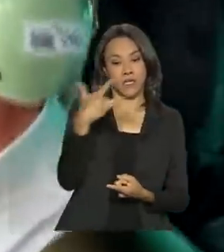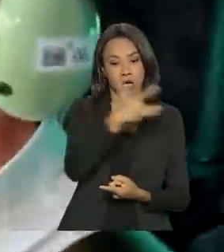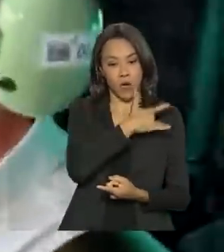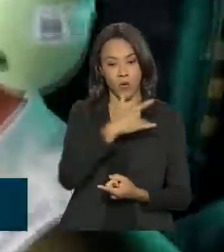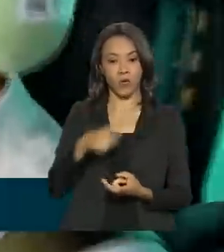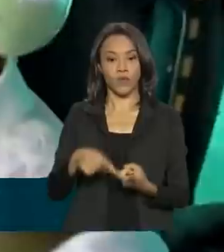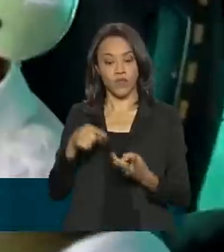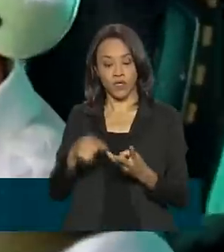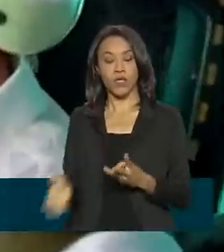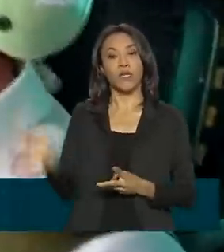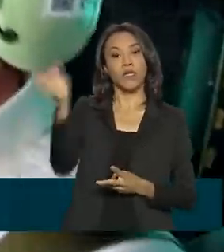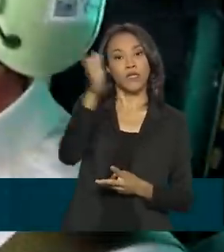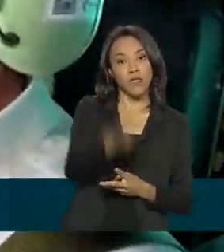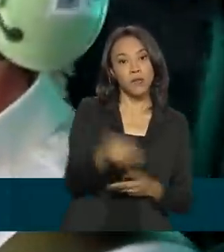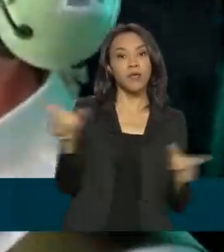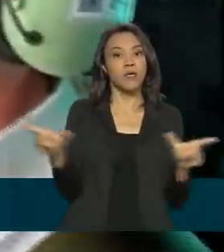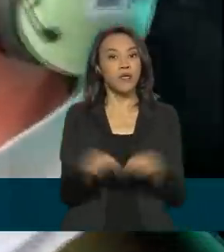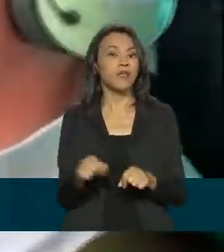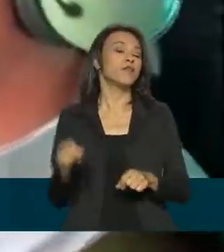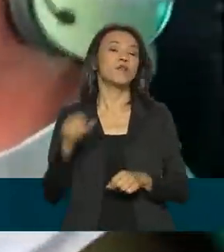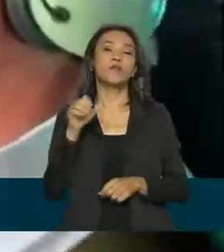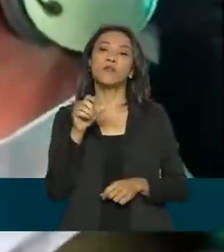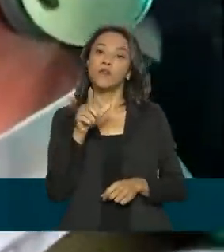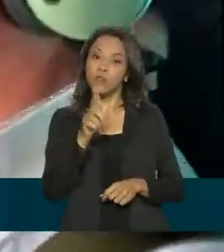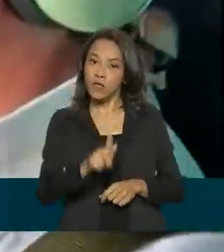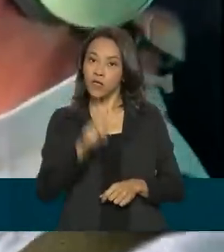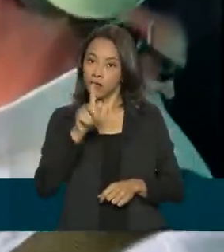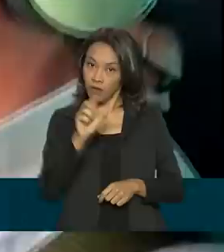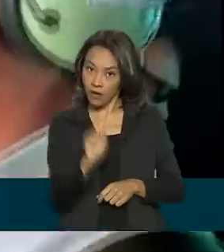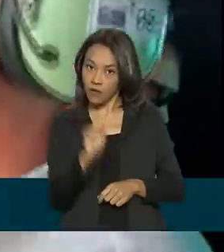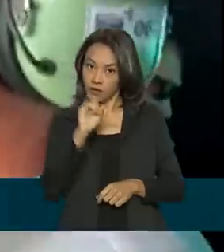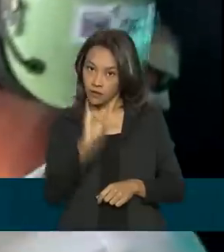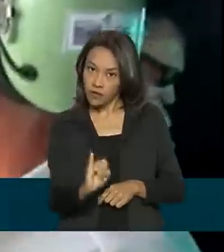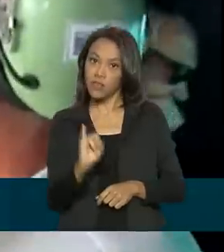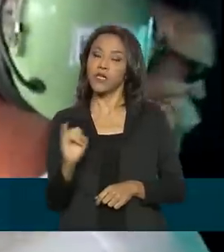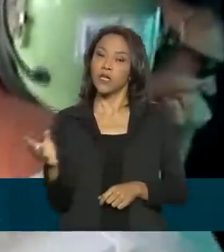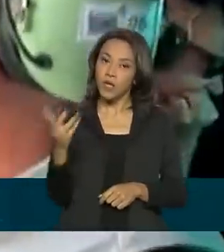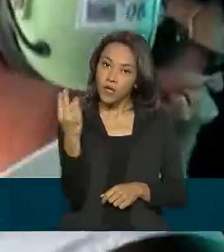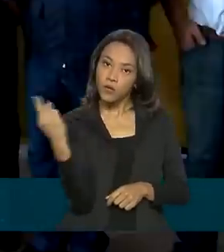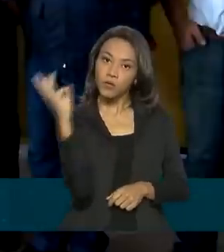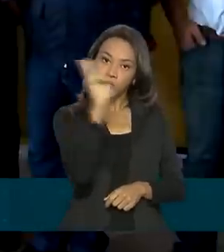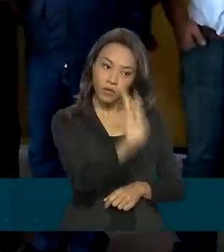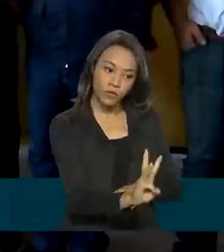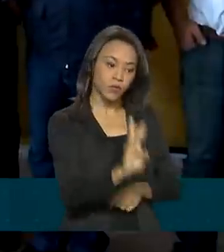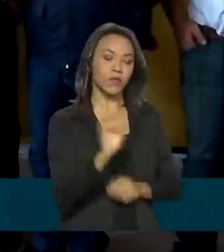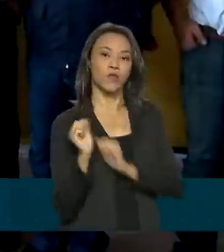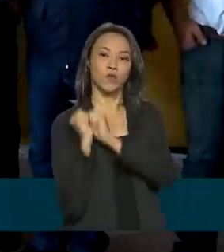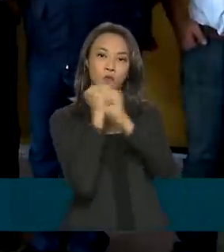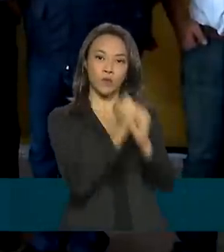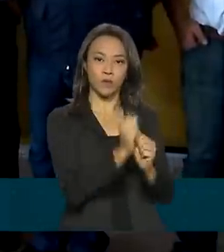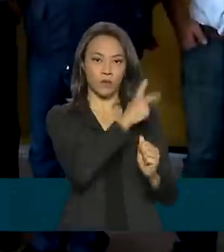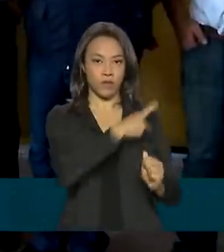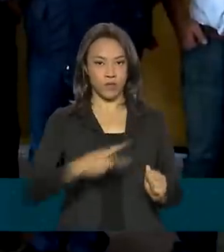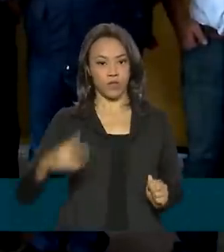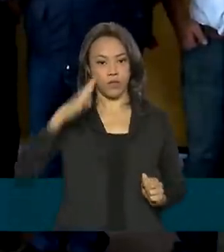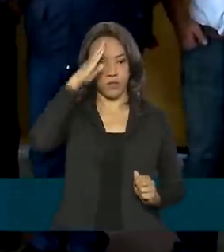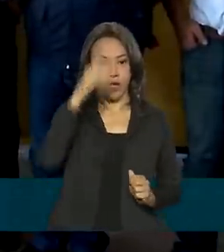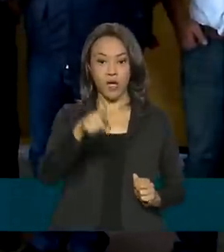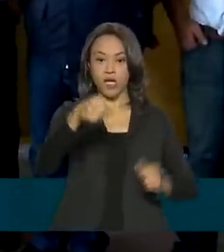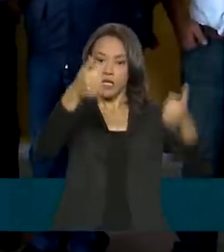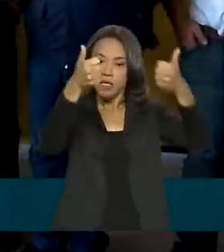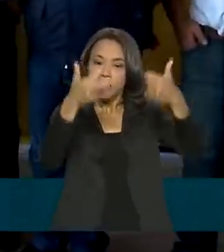Queiroga e do Gabinete de Segurança Institucional Augusto Heleno acompanharam o presidente. Jair Bolsonaro detalhou as